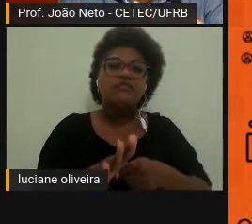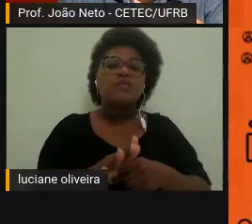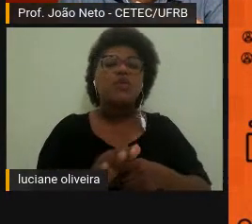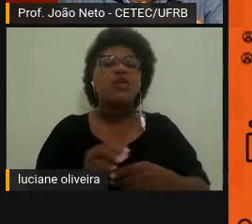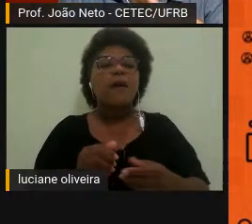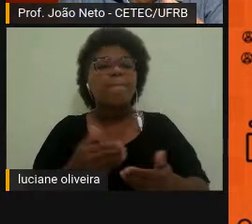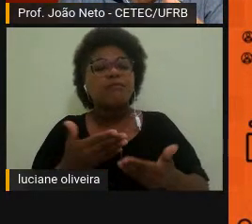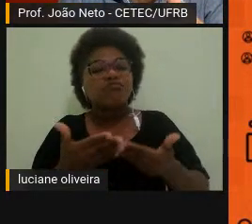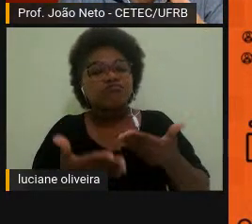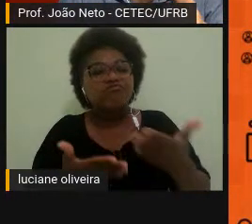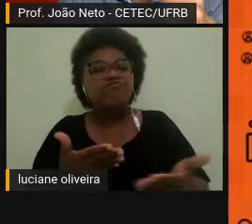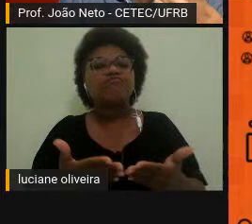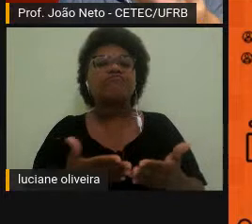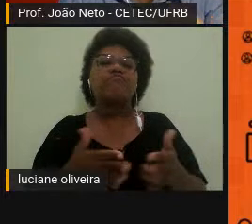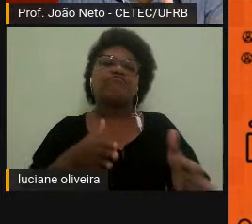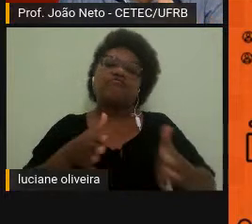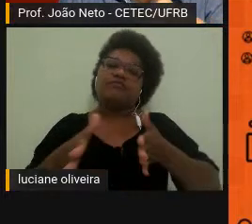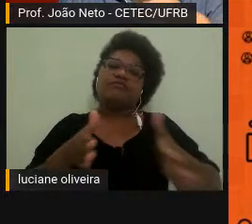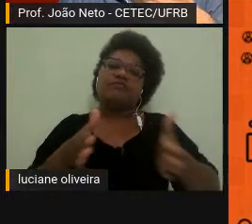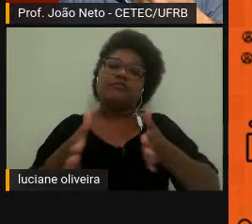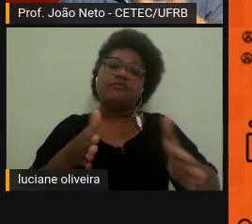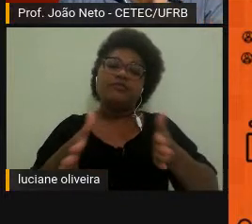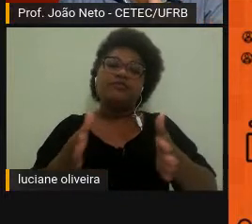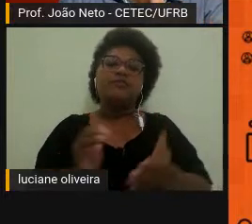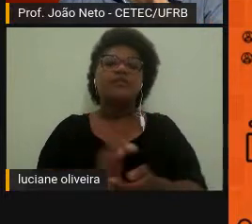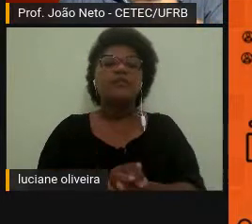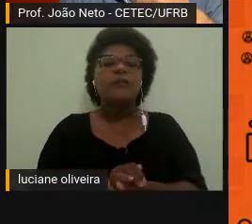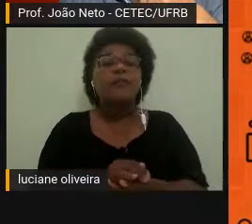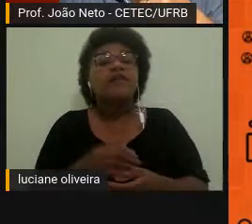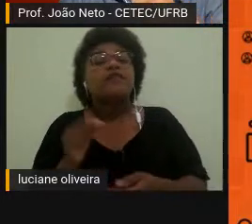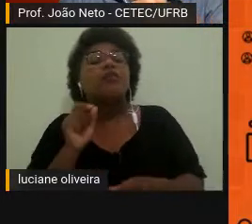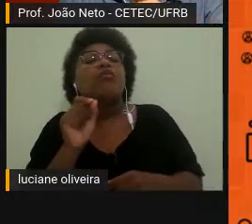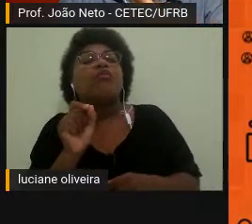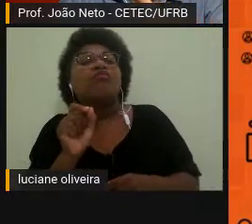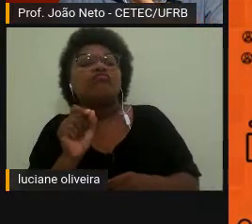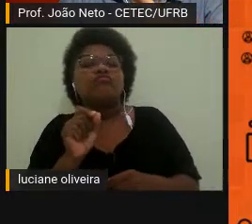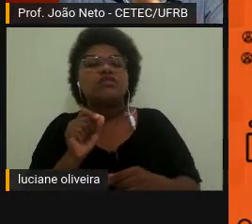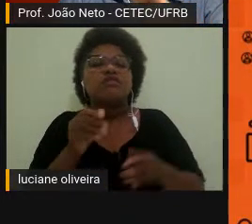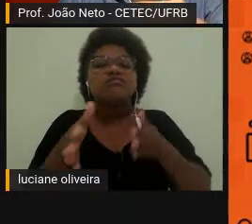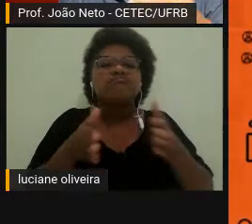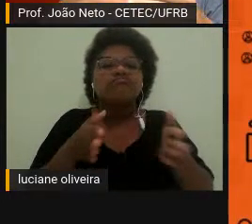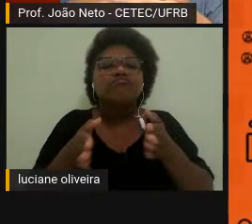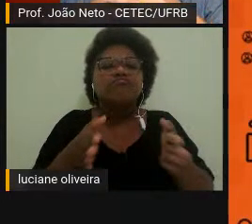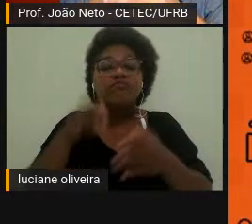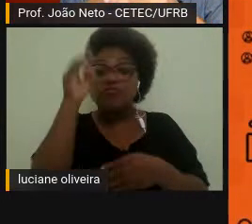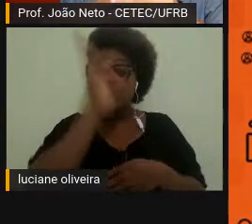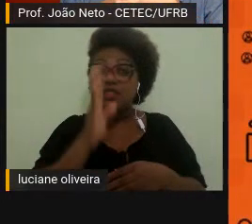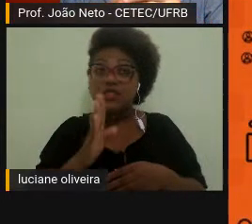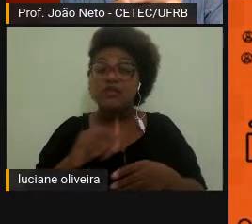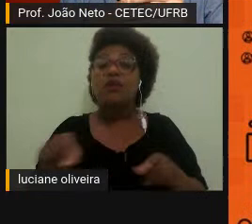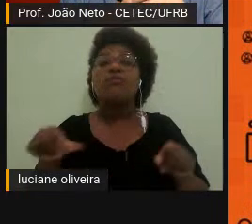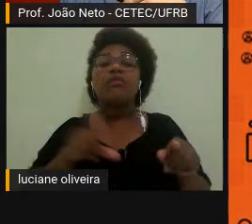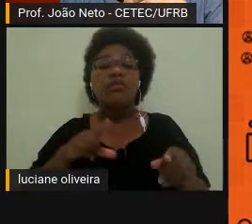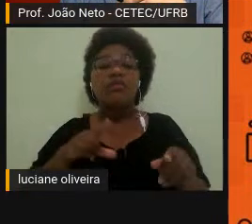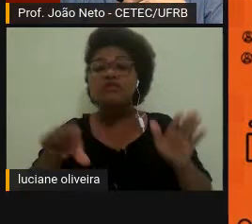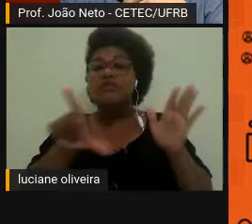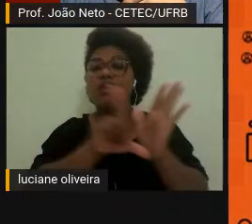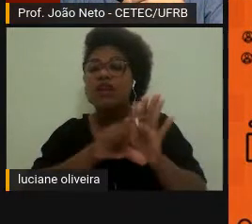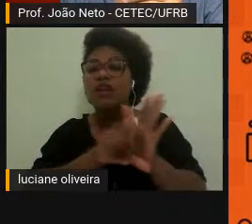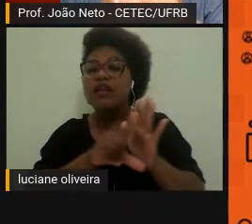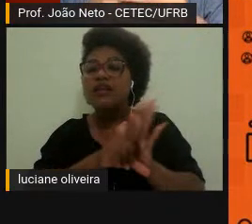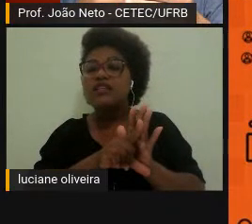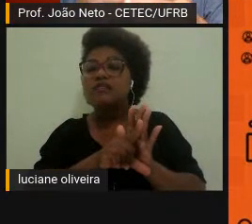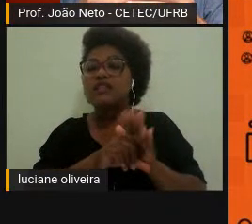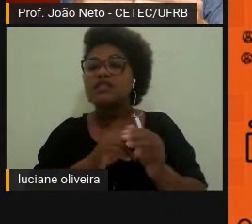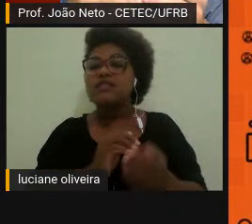propiciar essa sensibilidade acessibilidade então inclusive no Brasil nós temos bem específico nós temos a